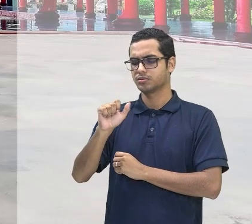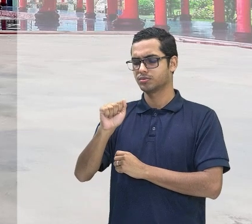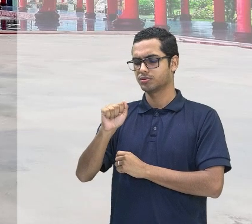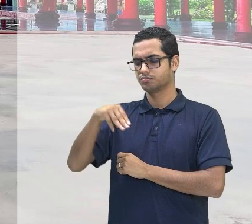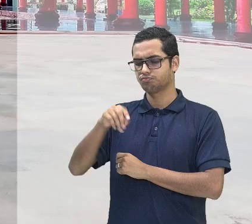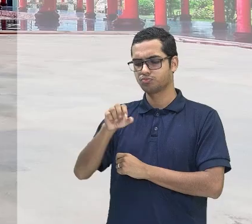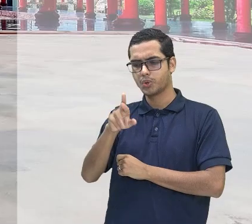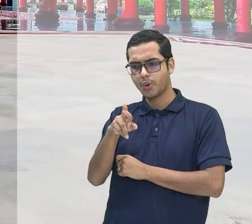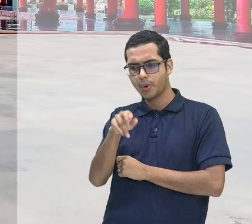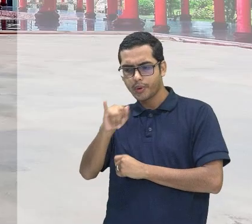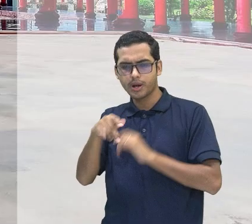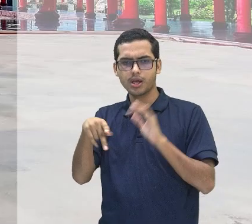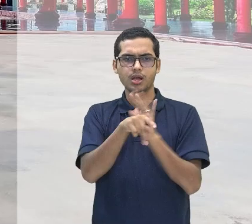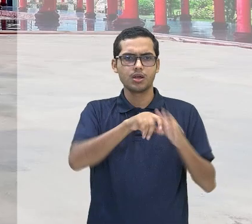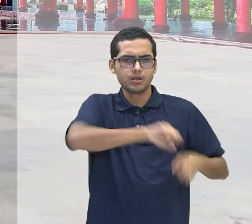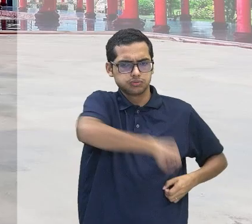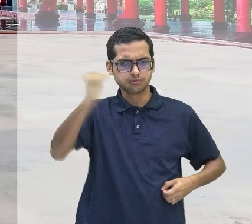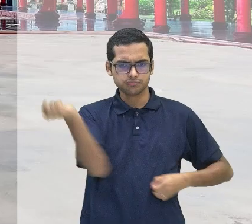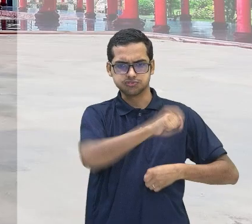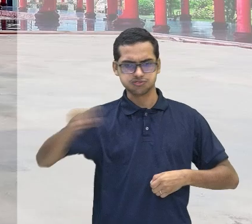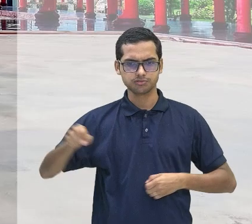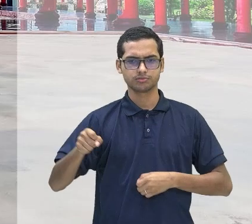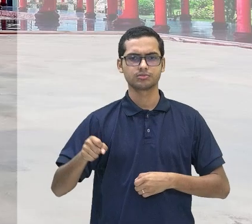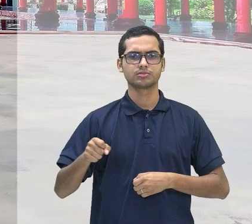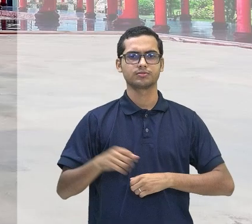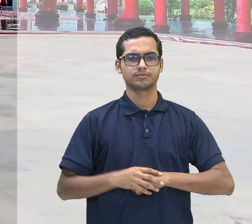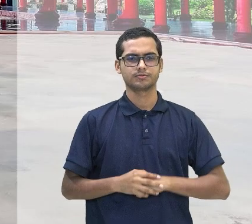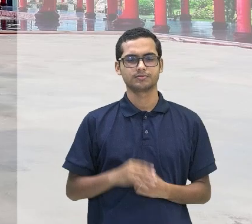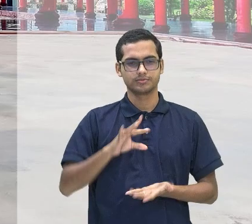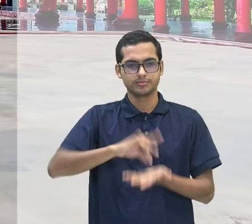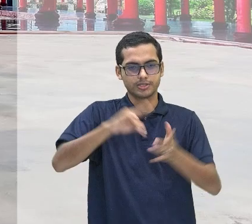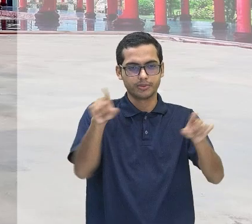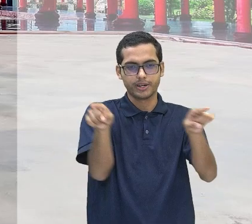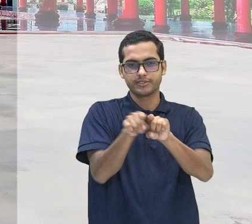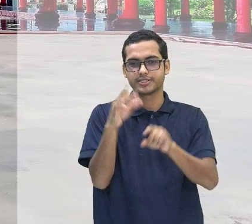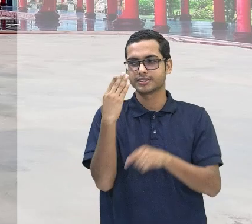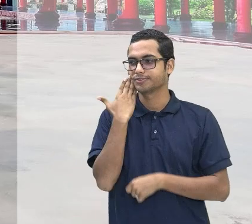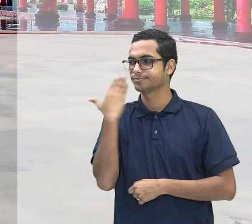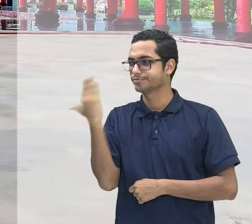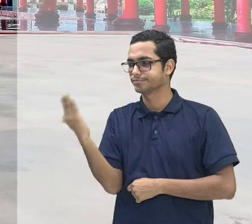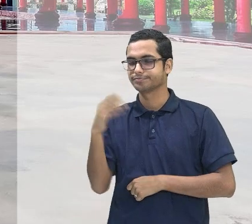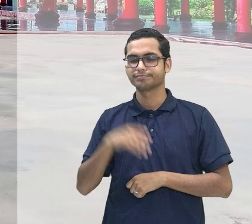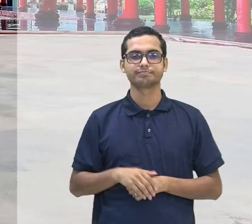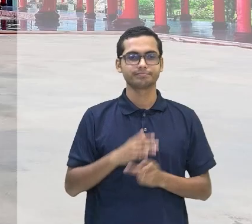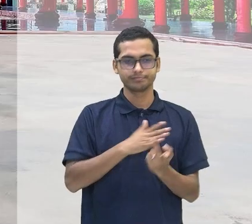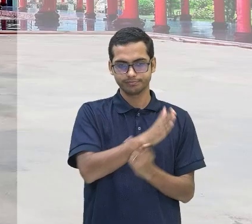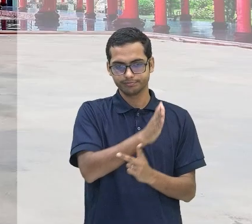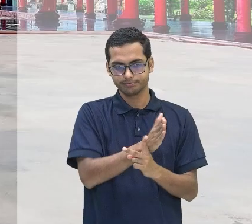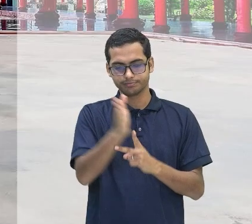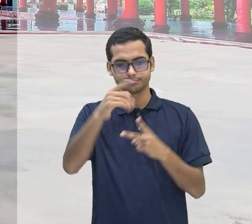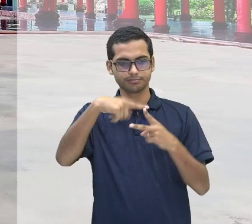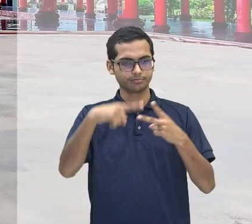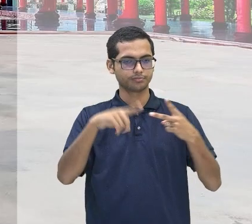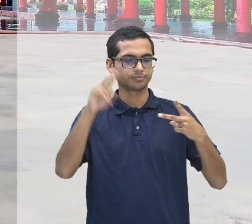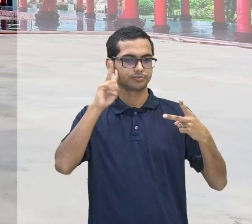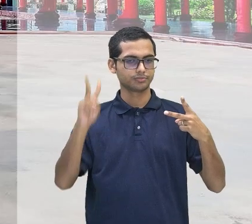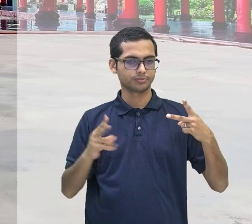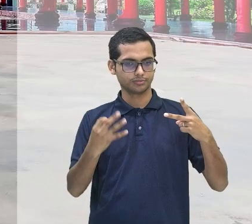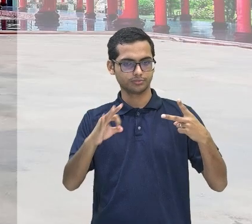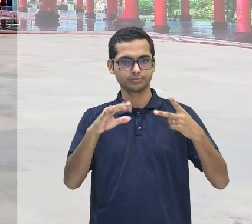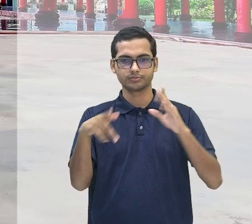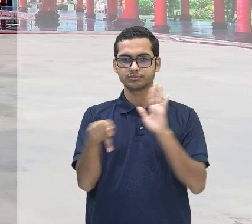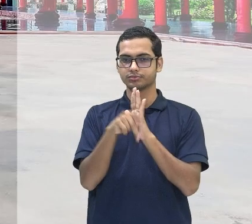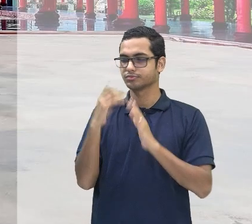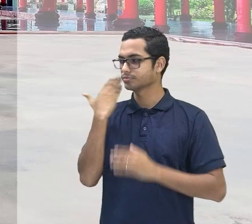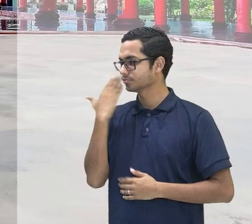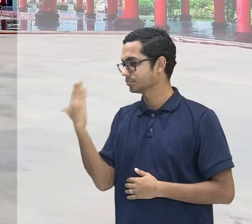e entender a origem histórica, né, dessa modalidade de luta. Muito bem, prosseguindo então, a